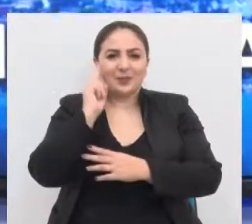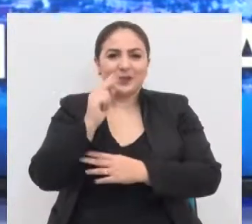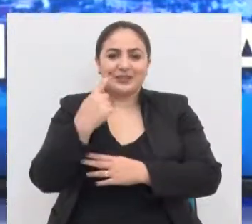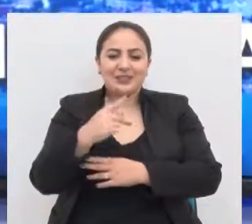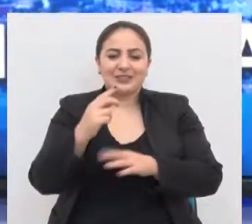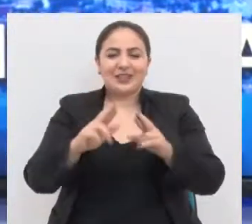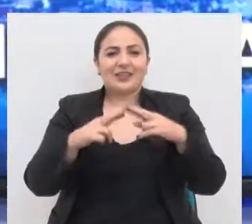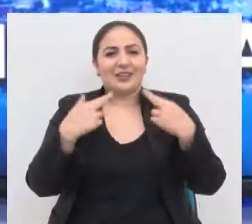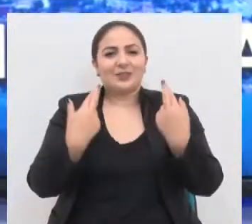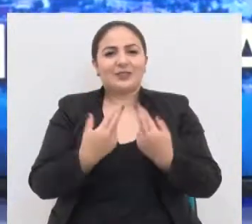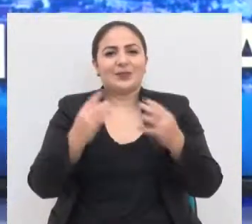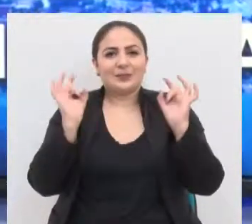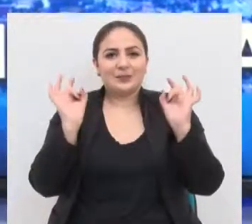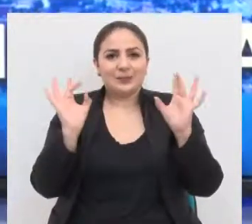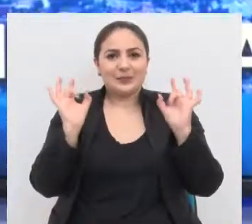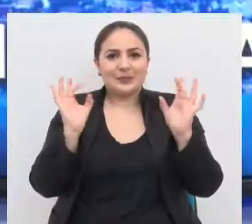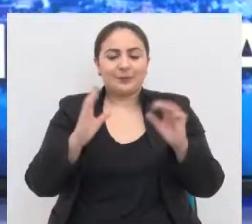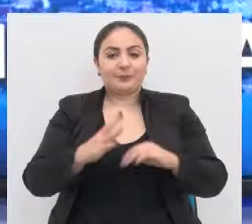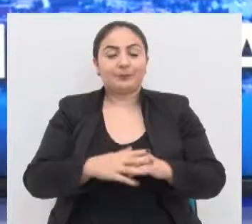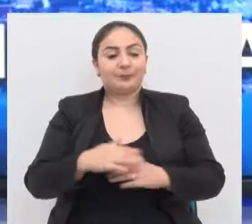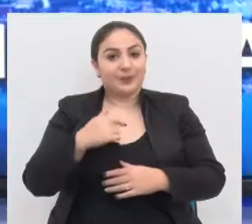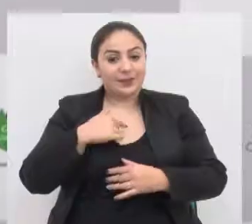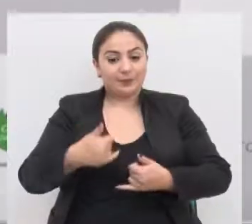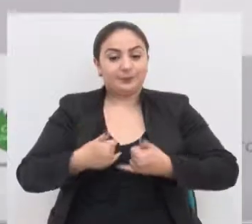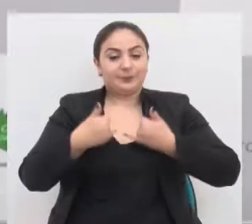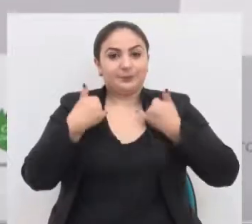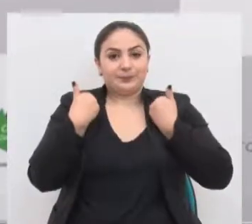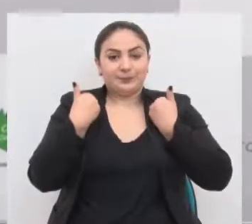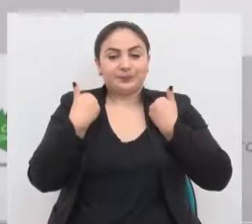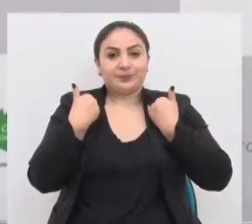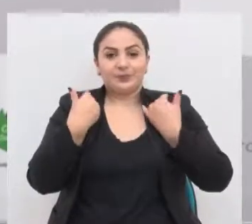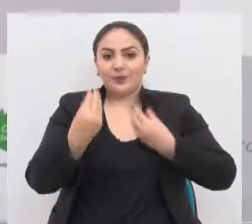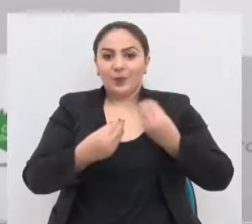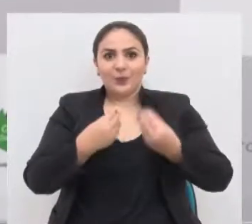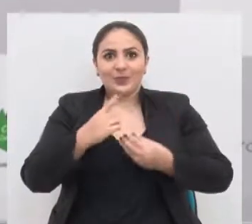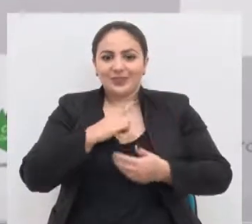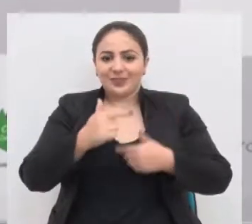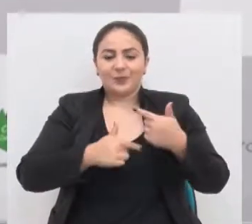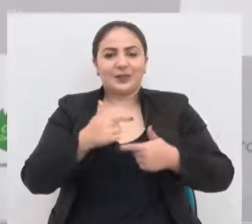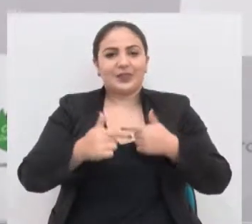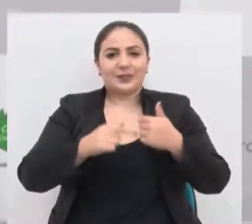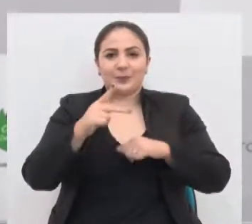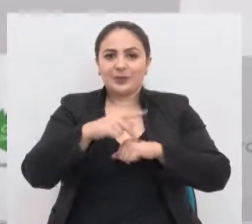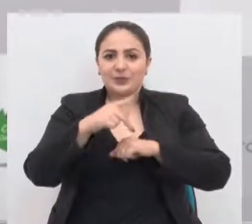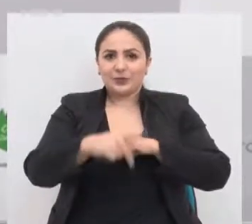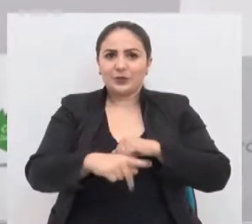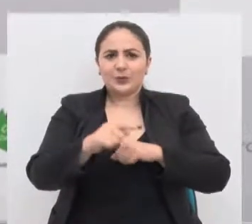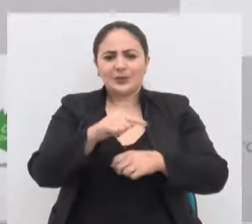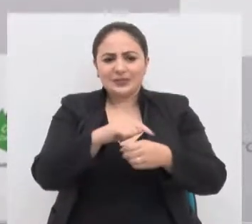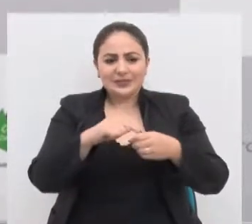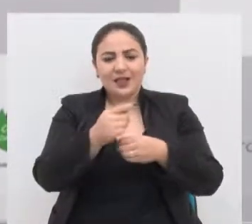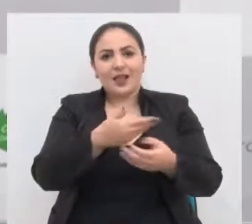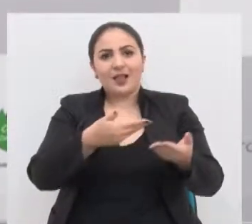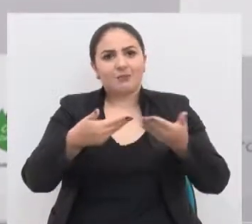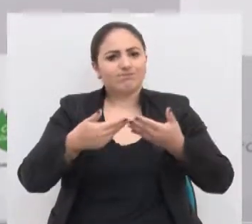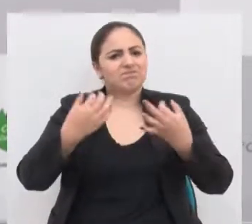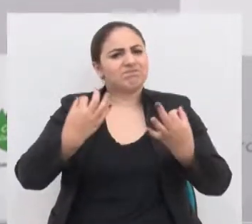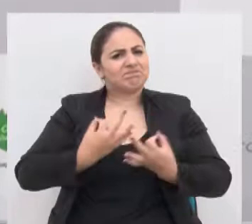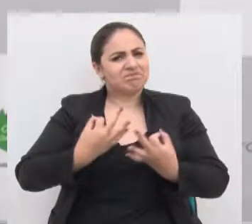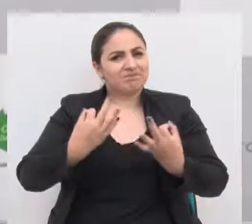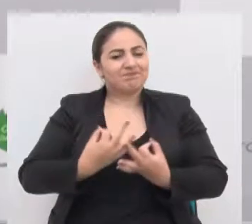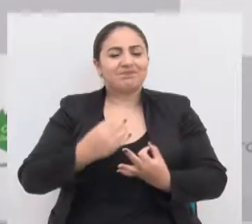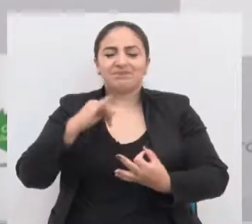foram lembradas nesta reunião especial. Tenho o privilégio por ter trabalhado em Passo Fundo, uma cidade